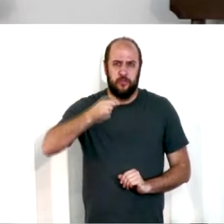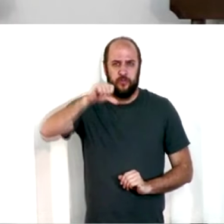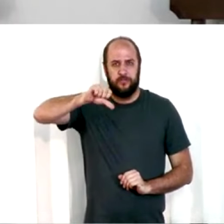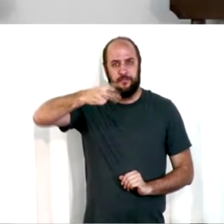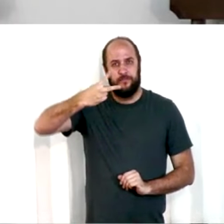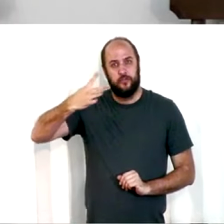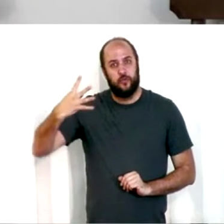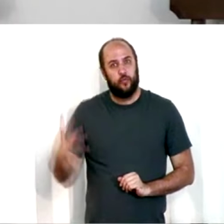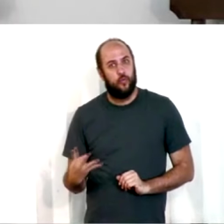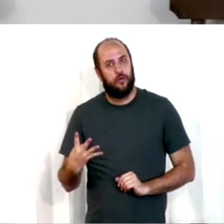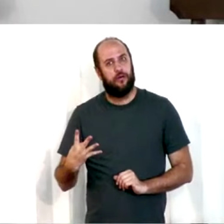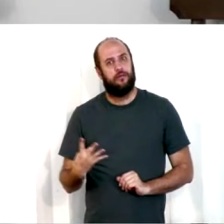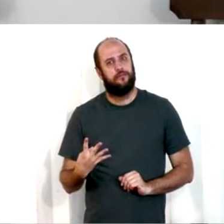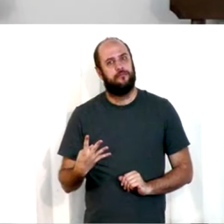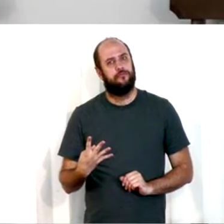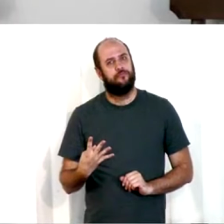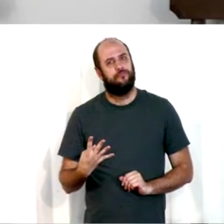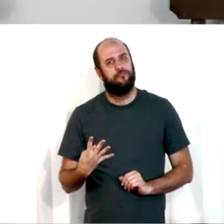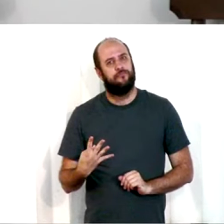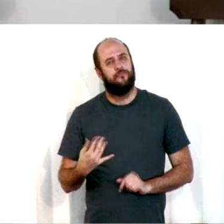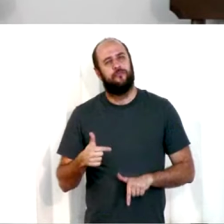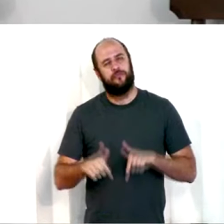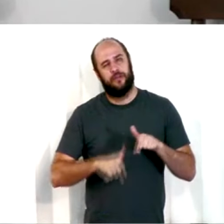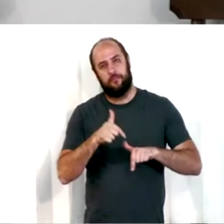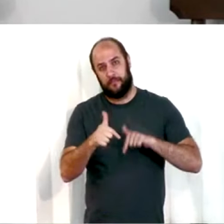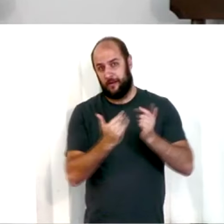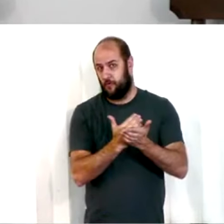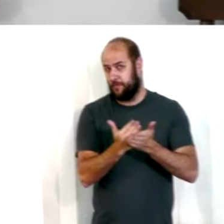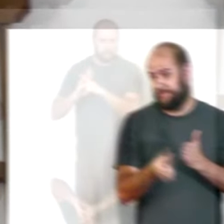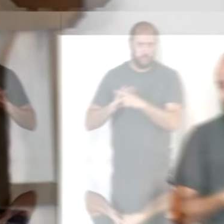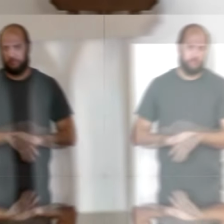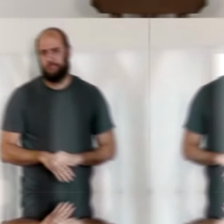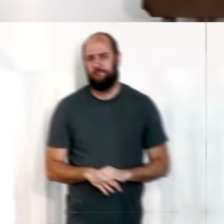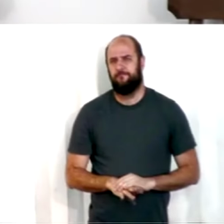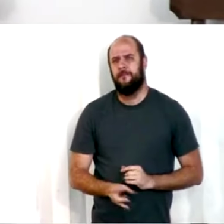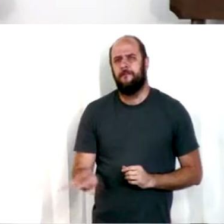1924. Mas os trabalhos começaram muito antes.